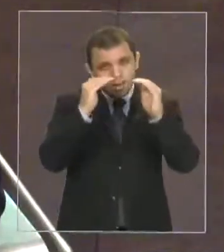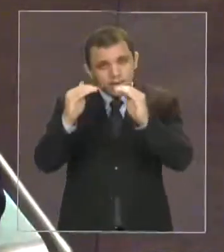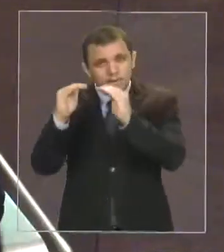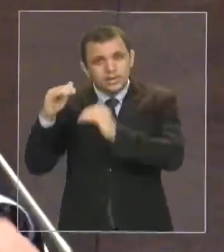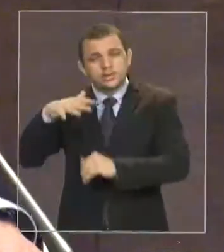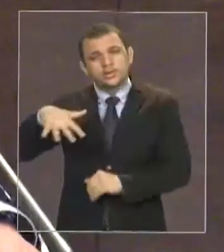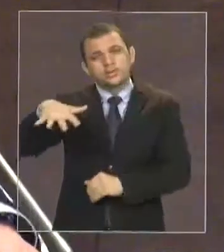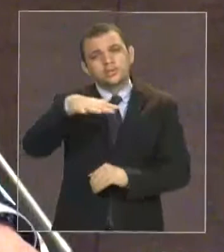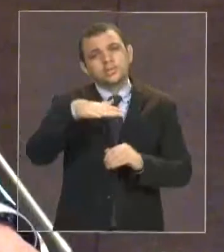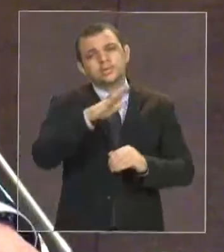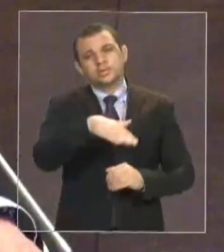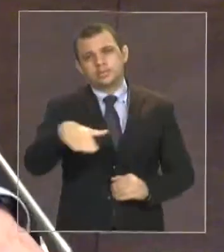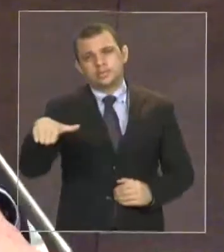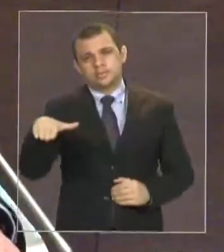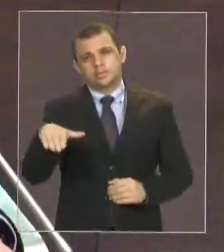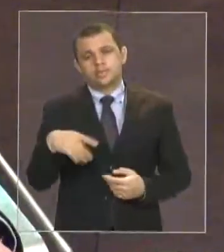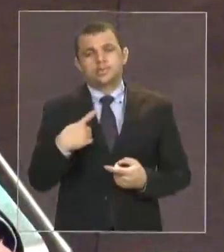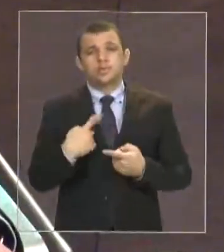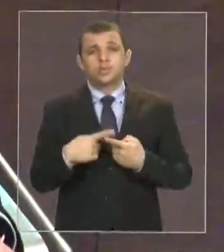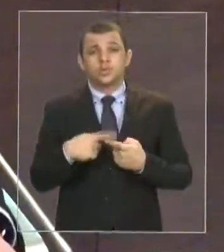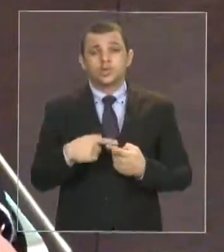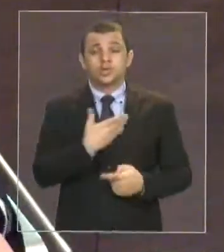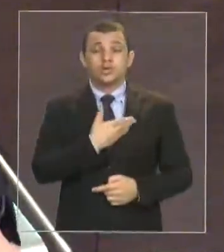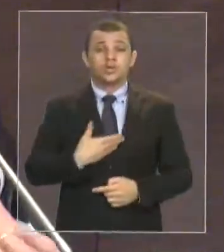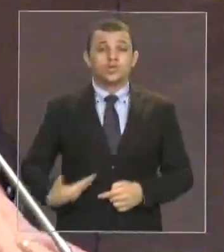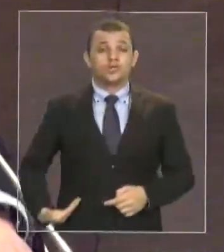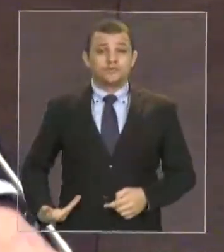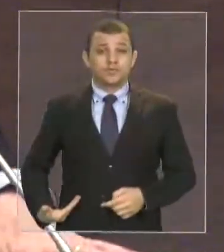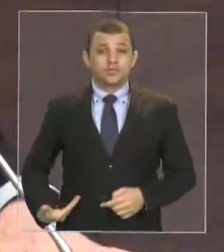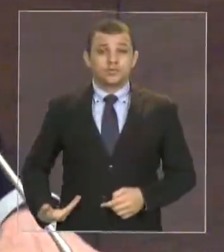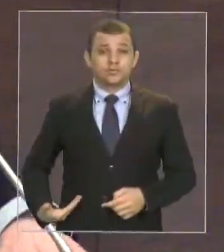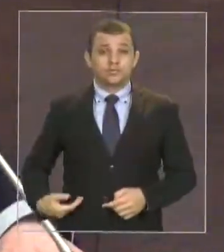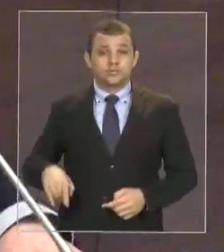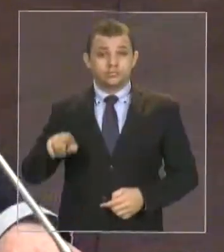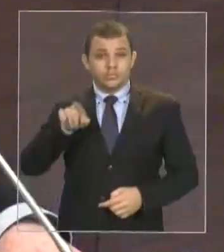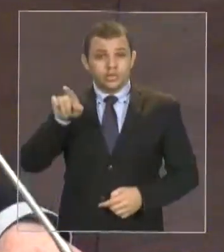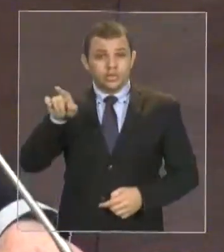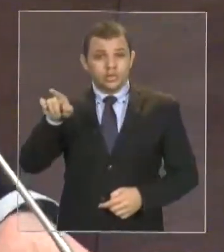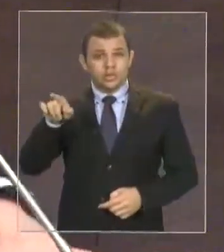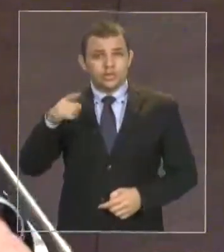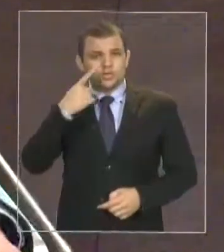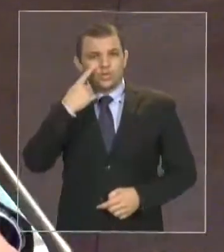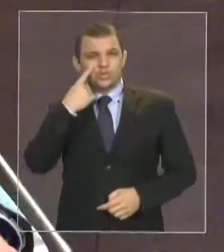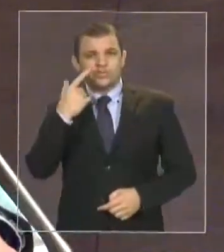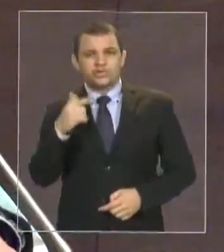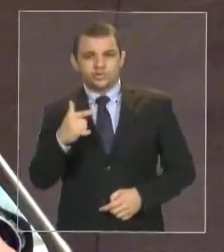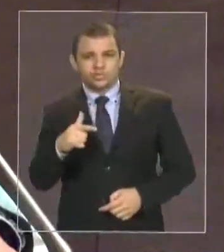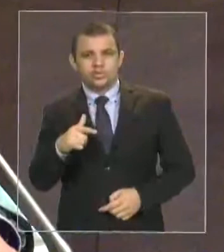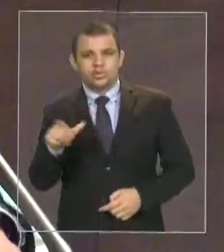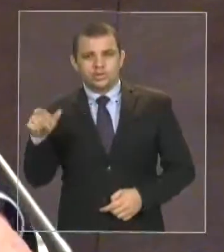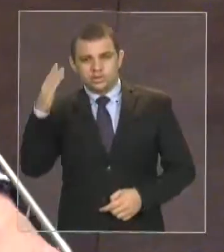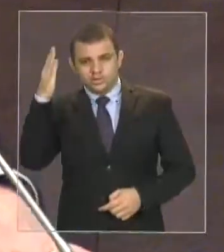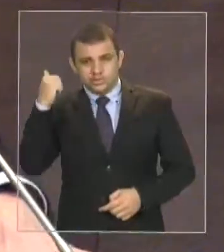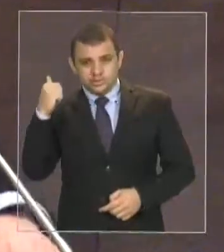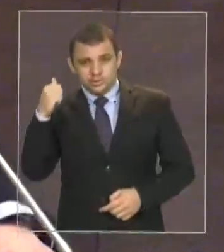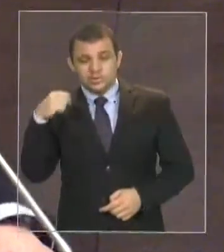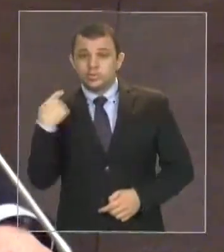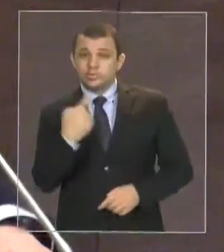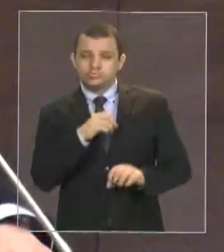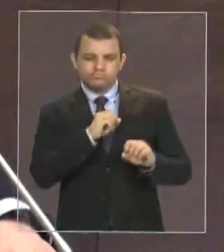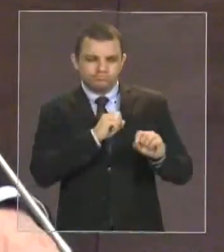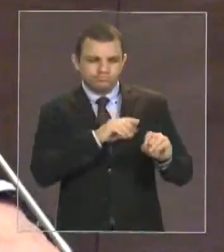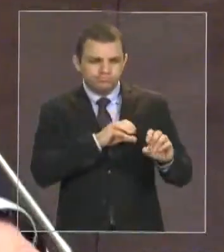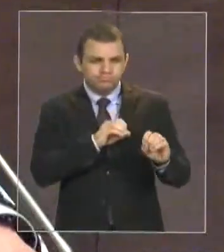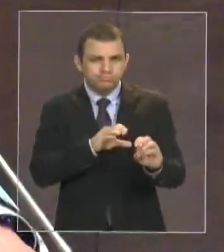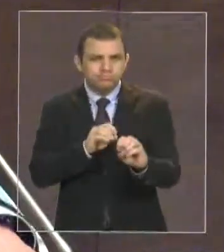tem mais dúvida nenhuma em dizer que é através da educação nós vamos fazer a